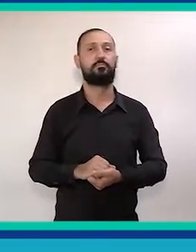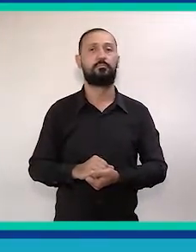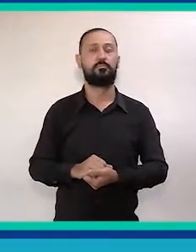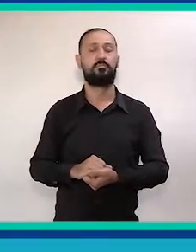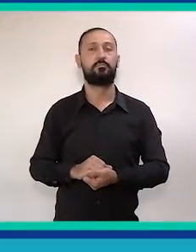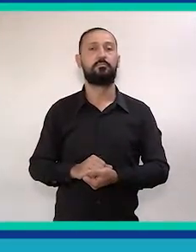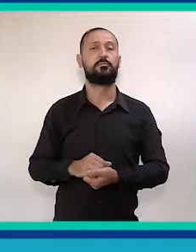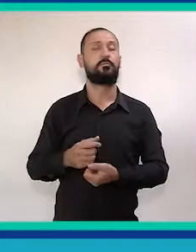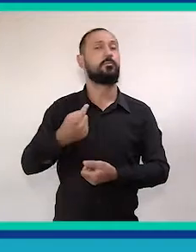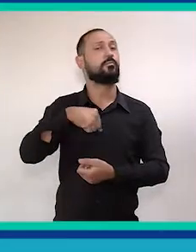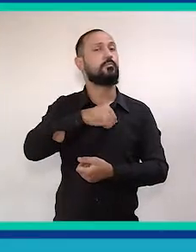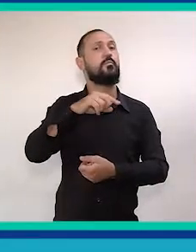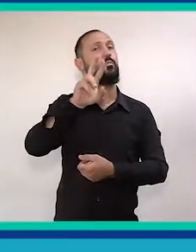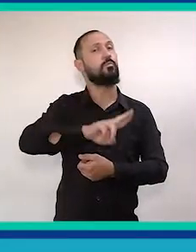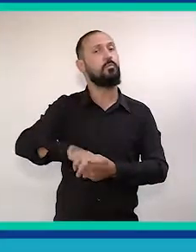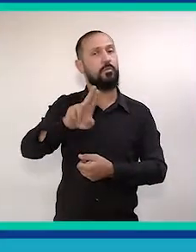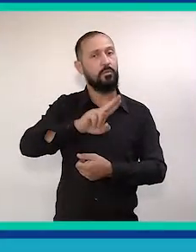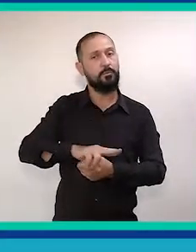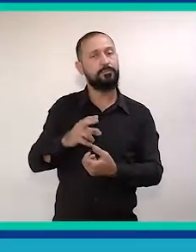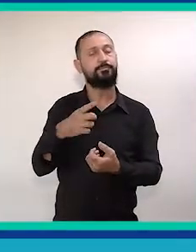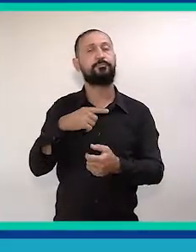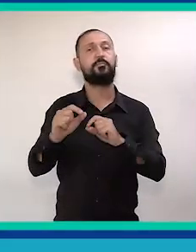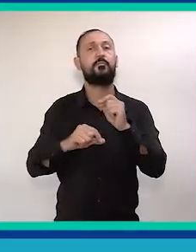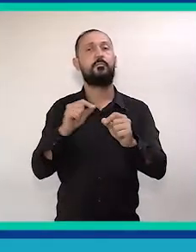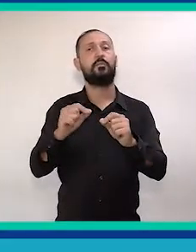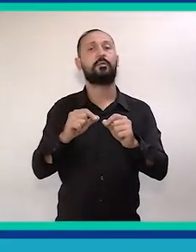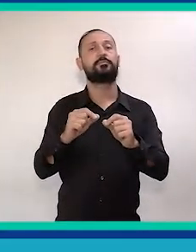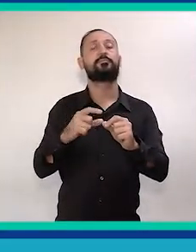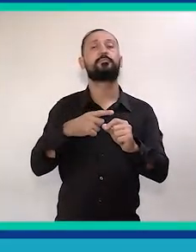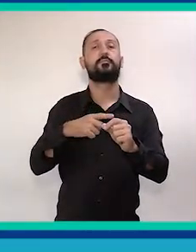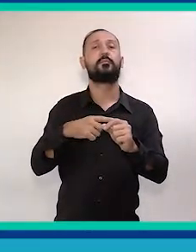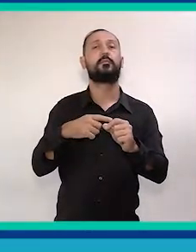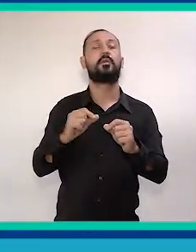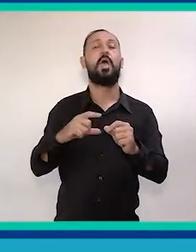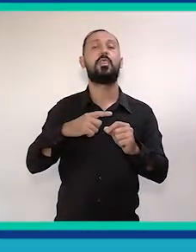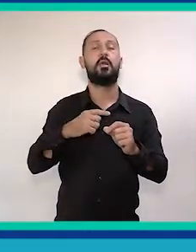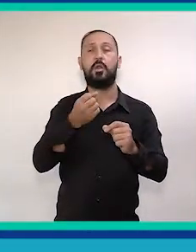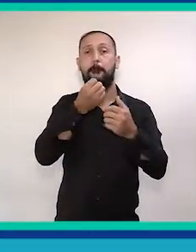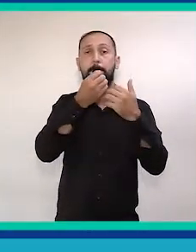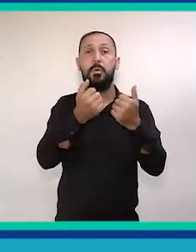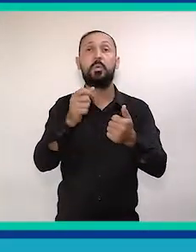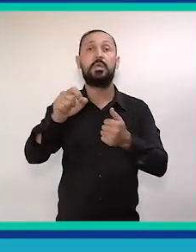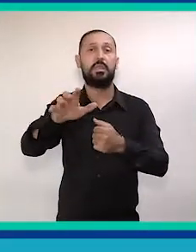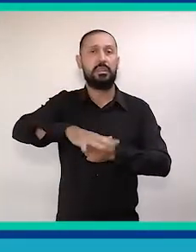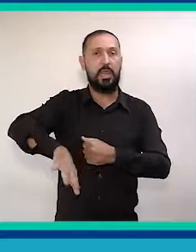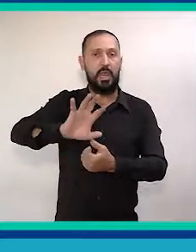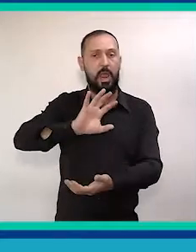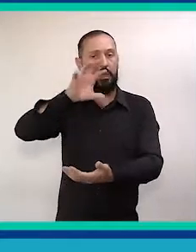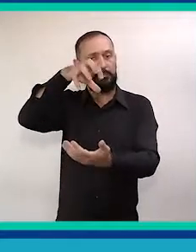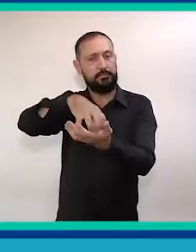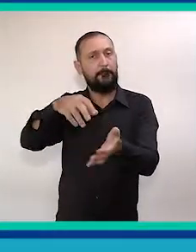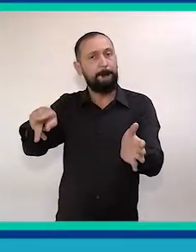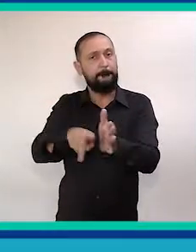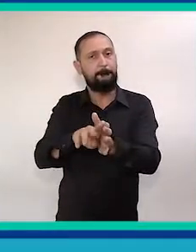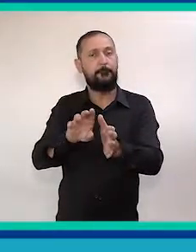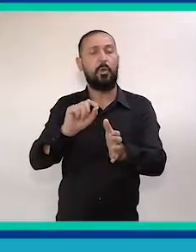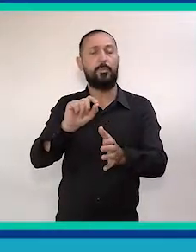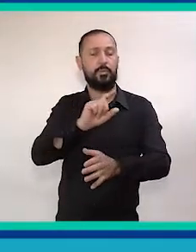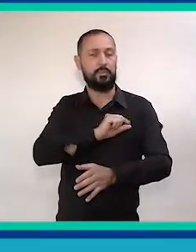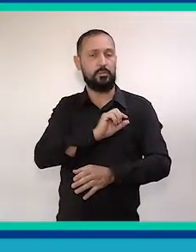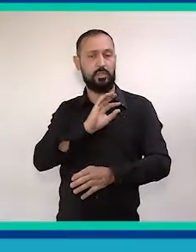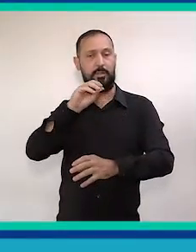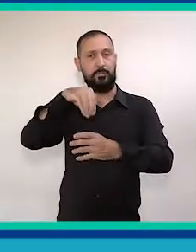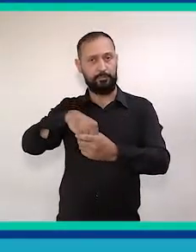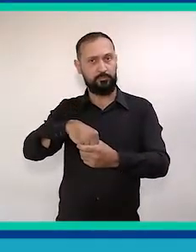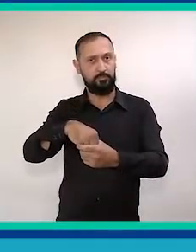da universidade. Nós utilizamos a vantagem que nós temos de ter o serpentário